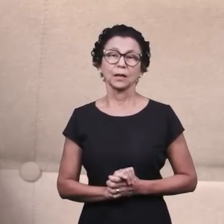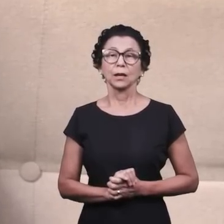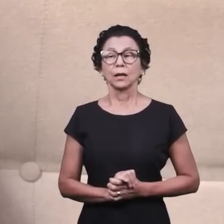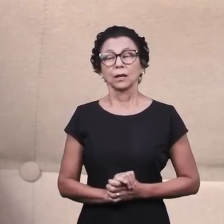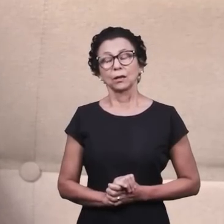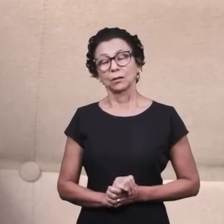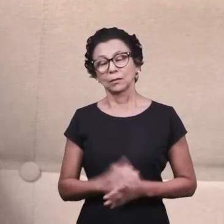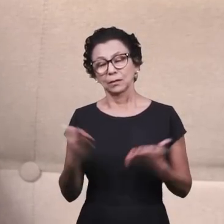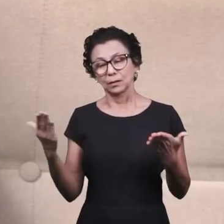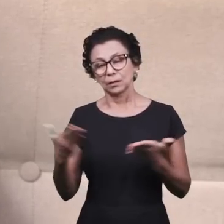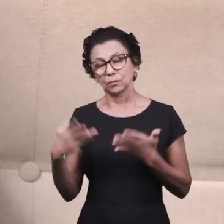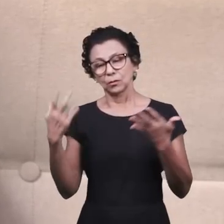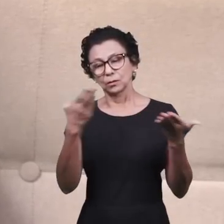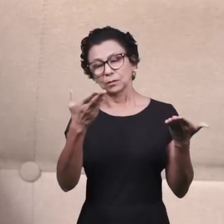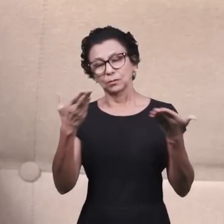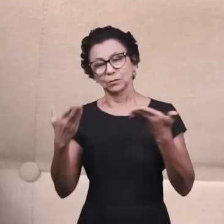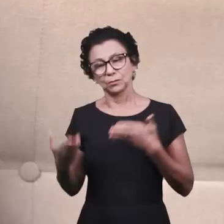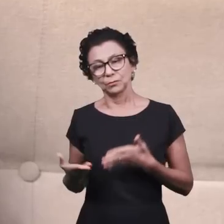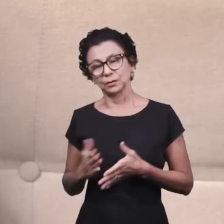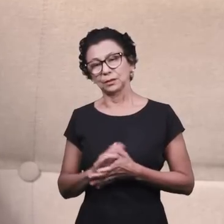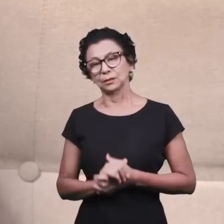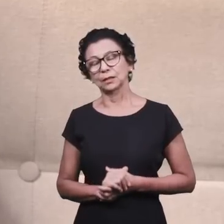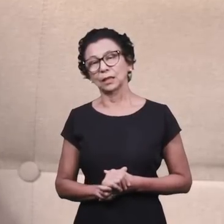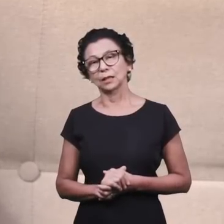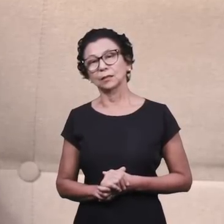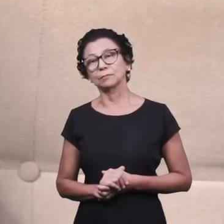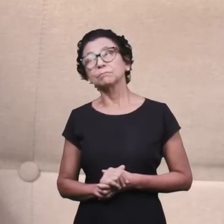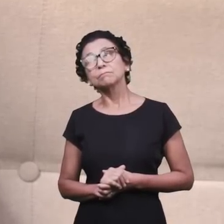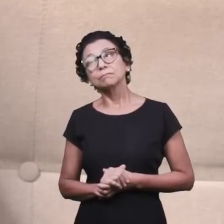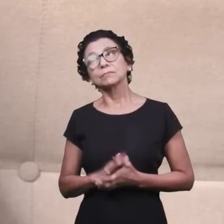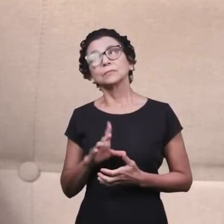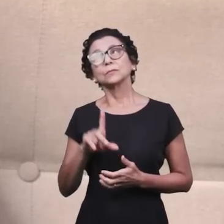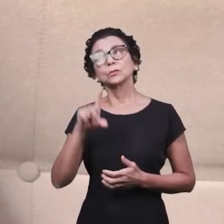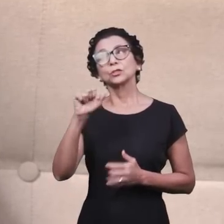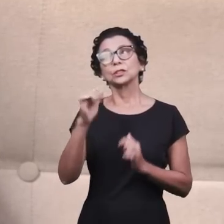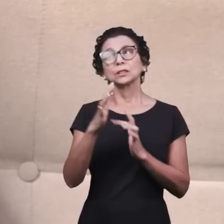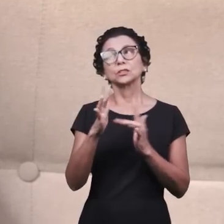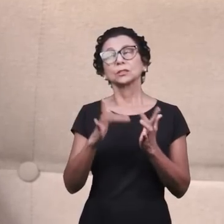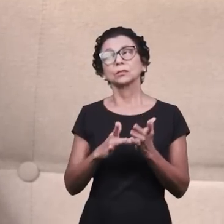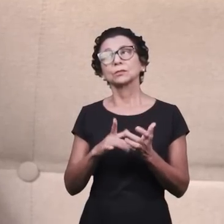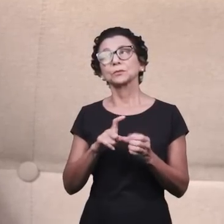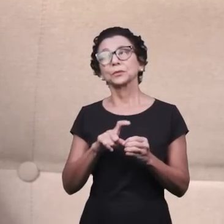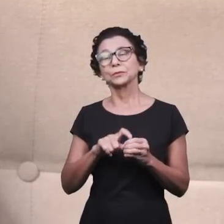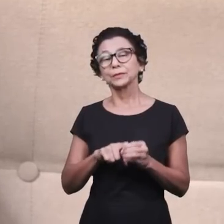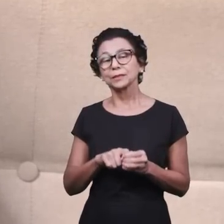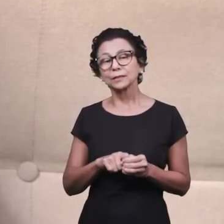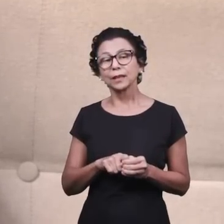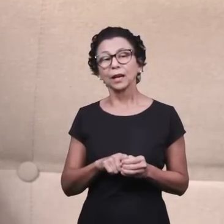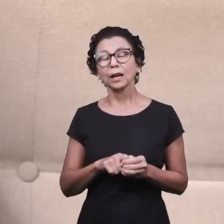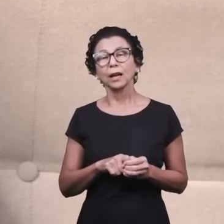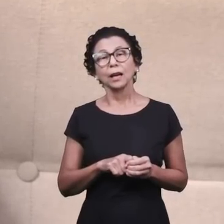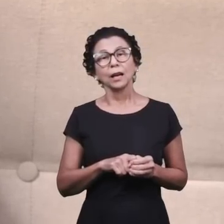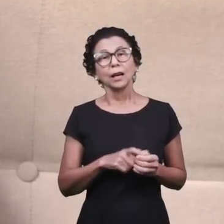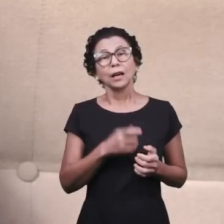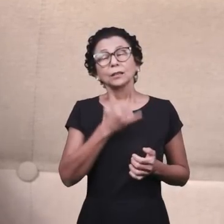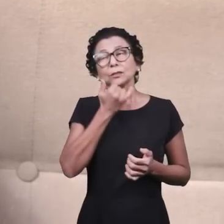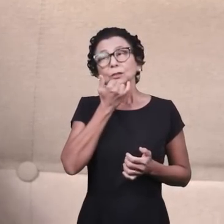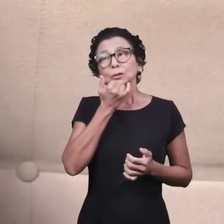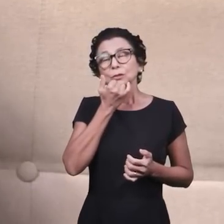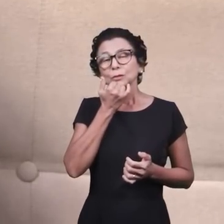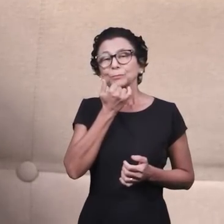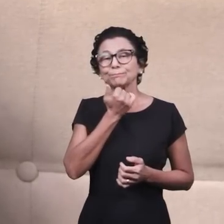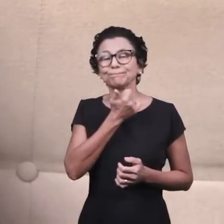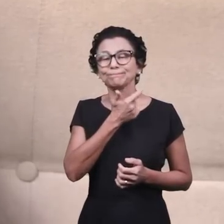difícil depois o homem, no dia do juízo final, ter desculpas de dizer que não foi avisado. O texto